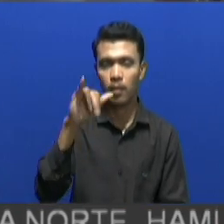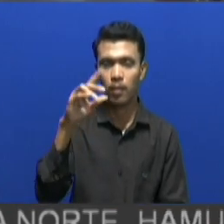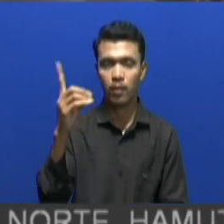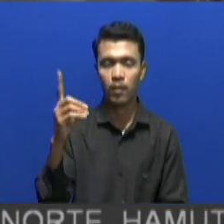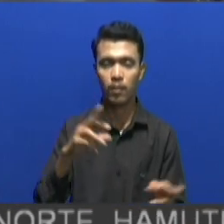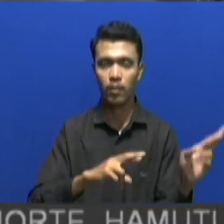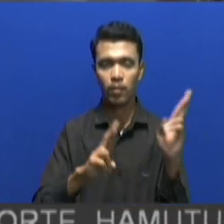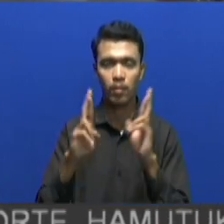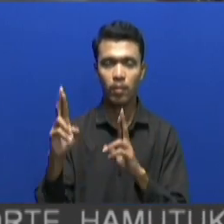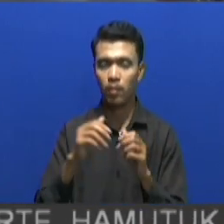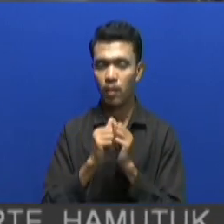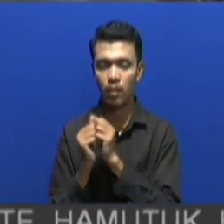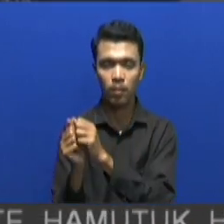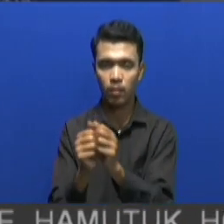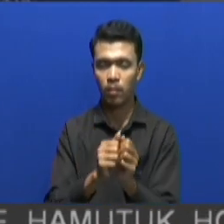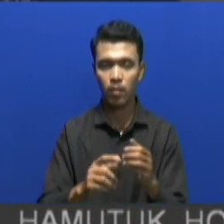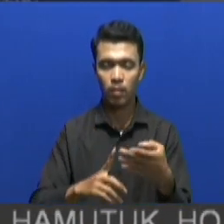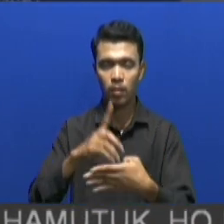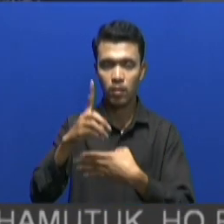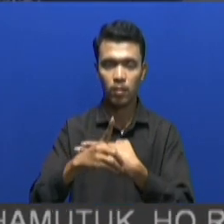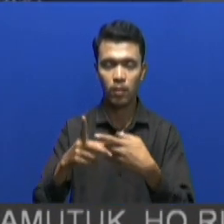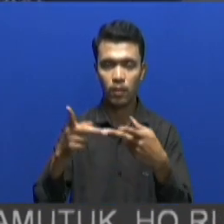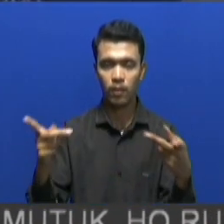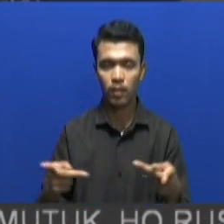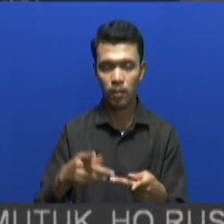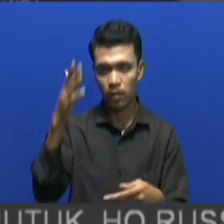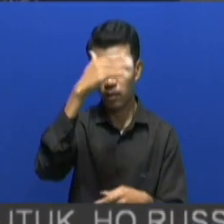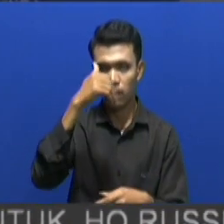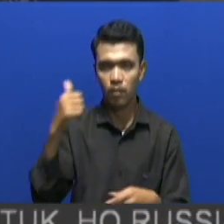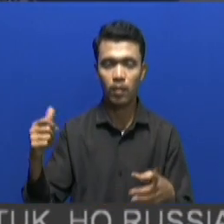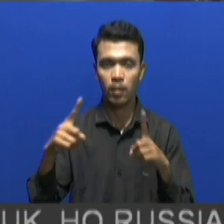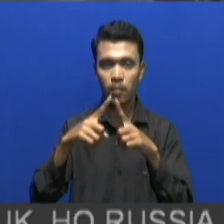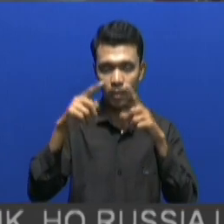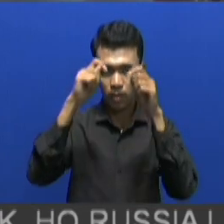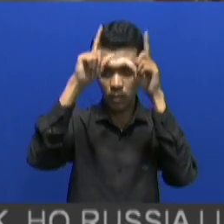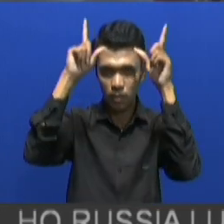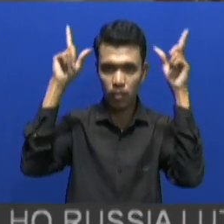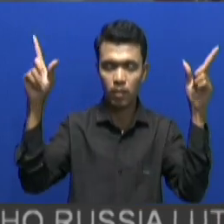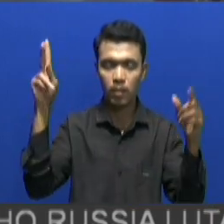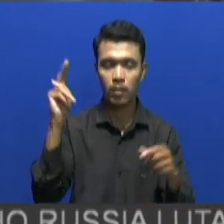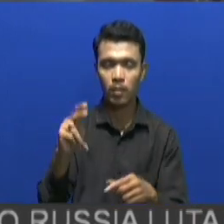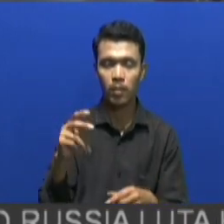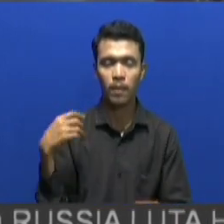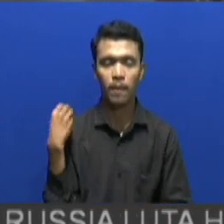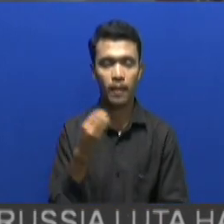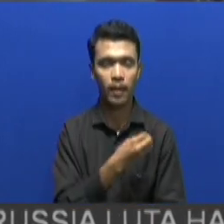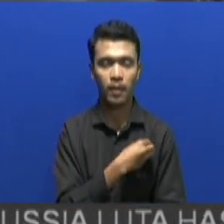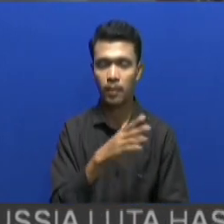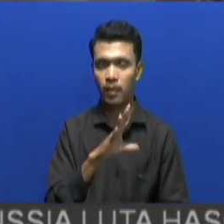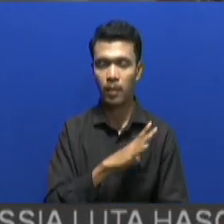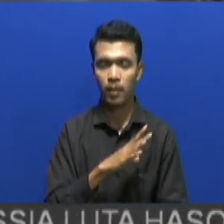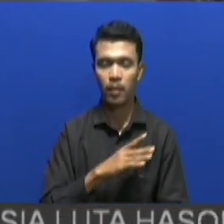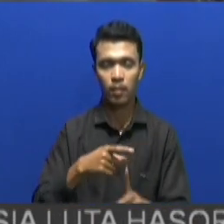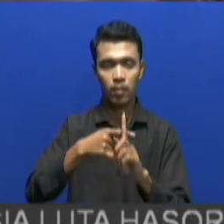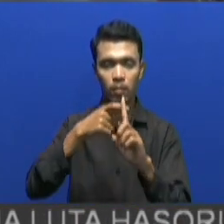pronto coopera com o desenvolve setor turismo e a potencial Timor-Leste. A minha espera que está clio esse